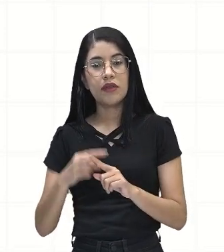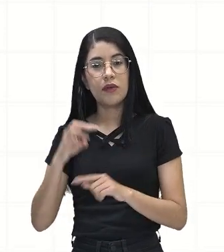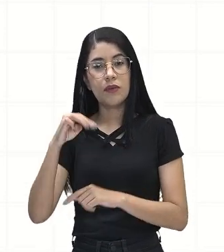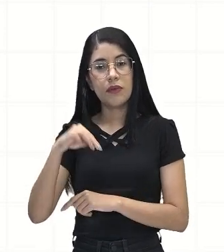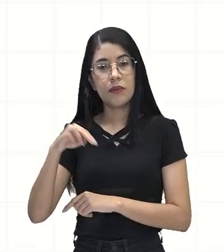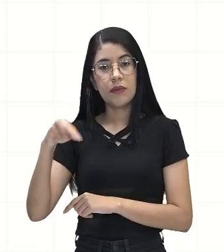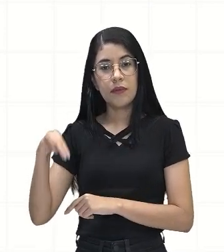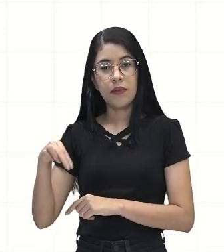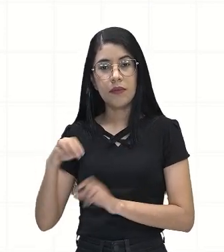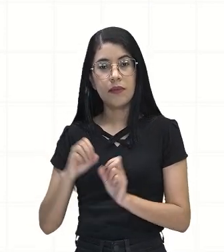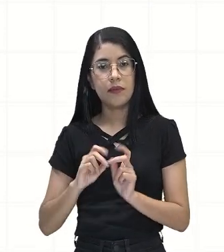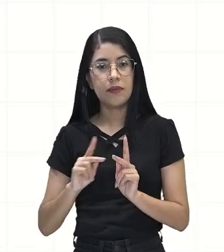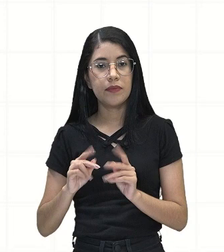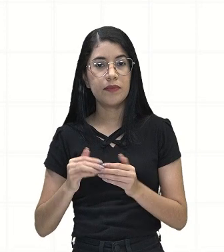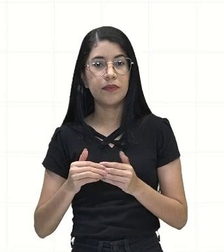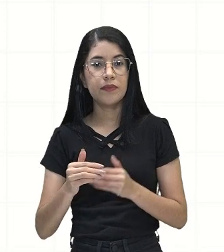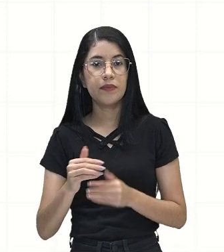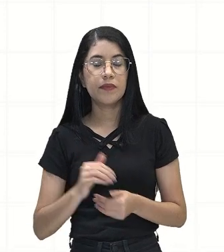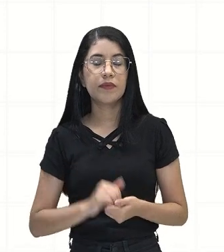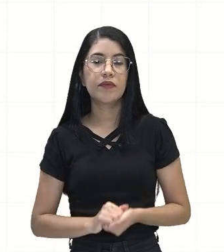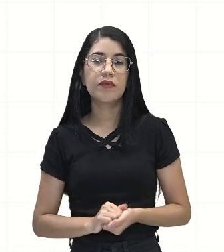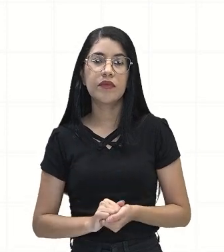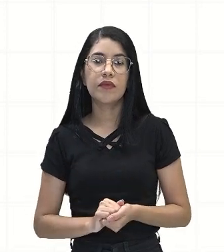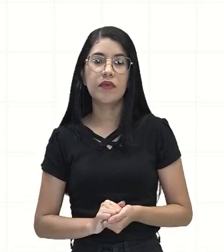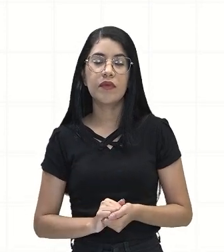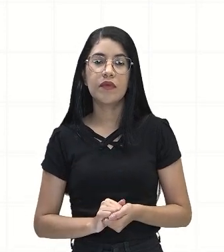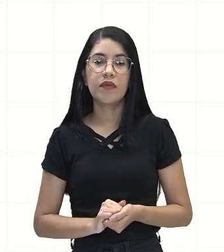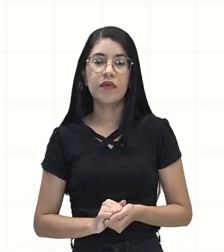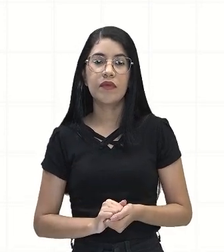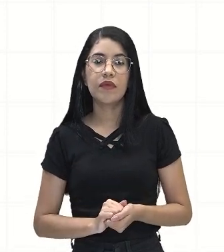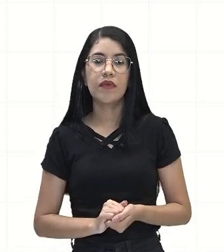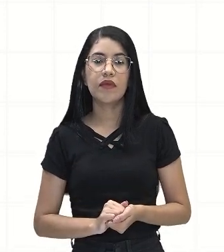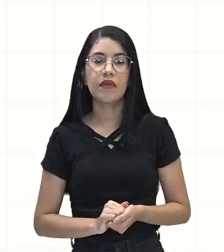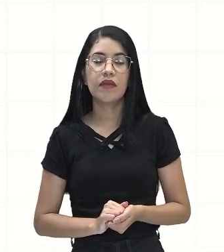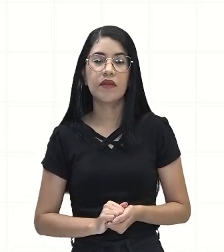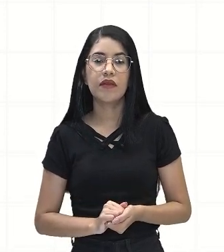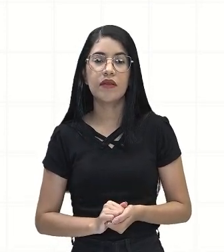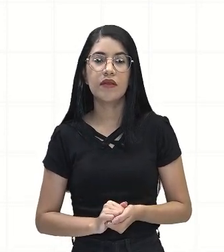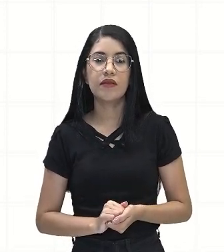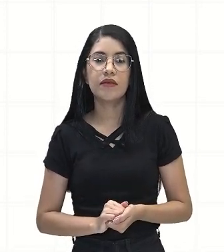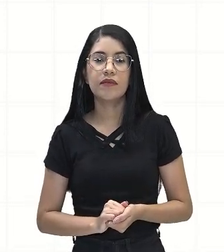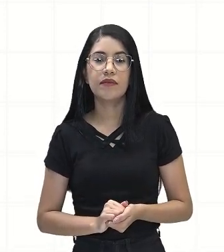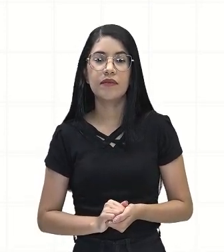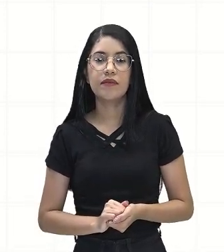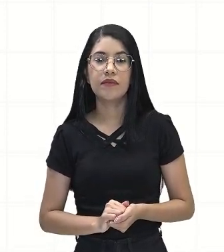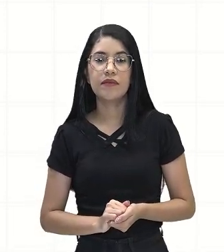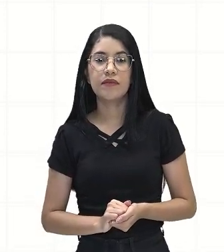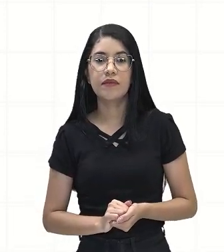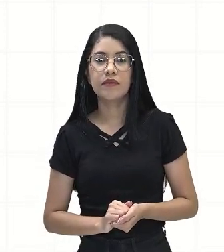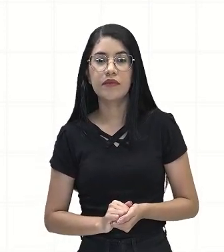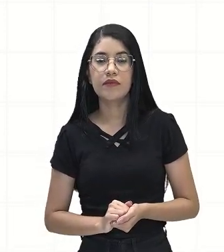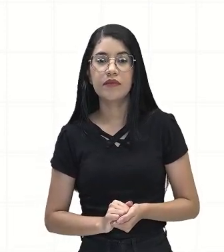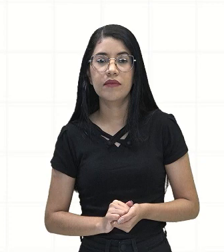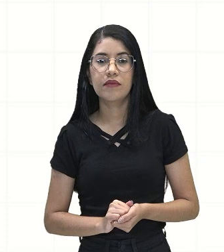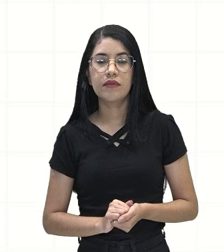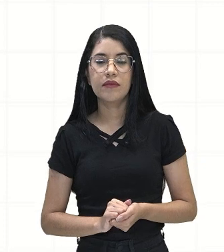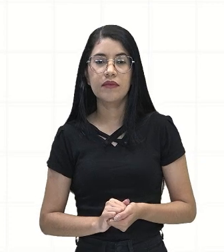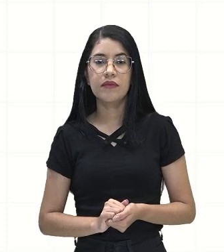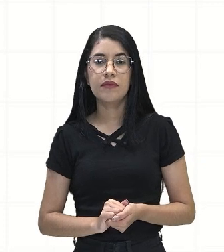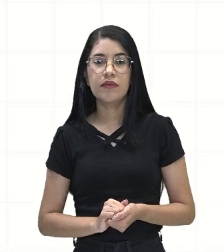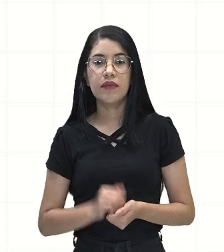projeções. Beleza? Então, lembrando lá que o nosso triângulozinho, né? É mais ou menos